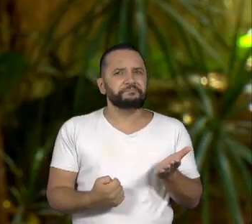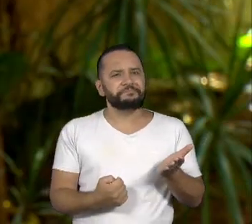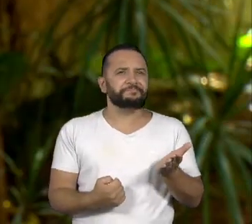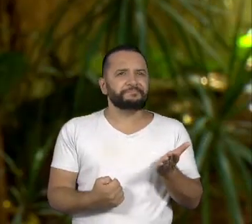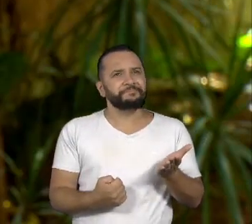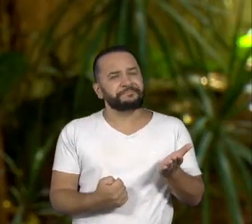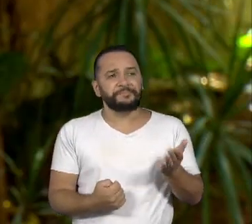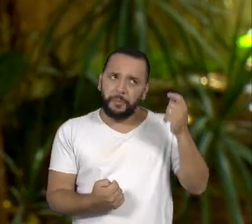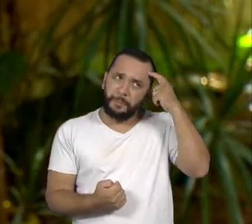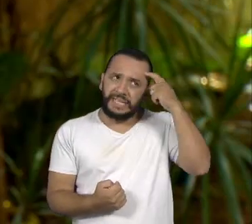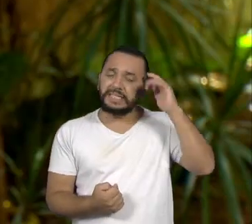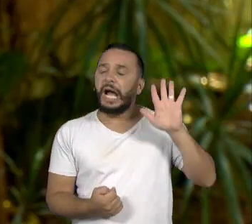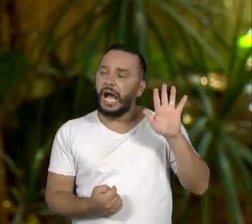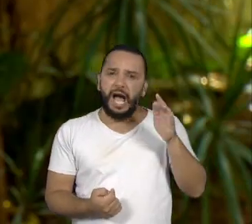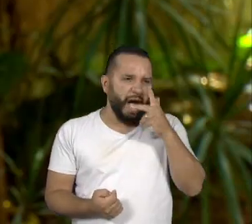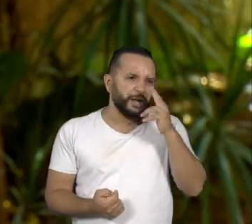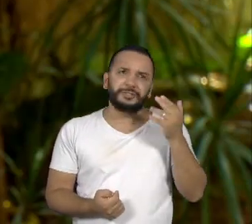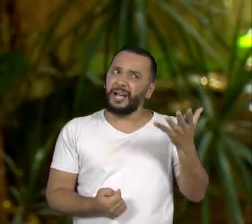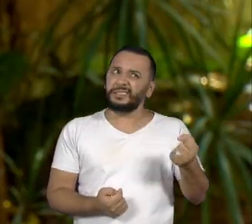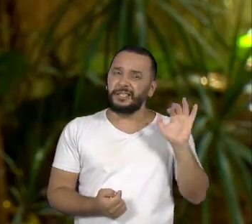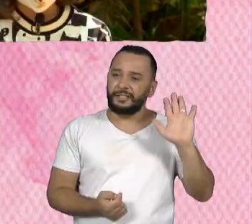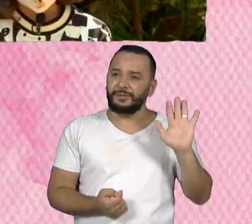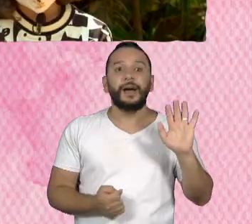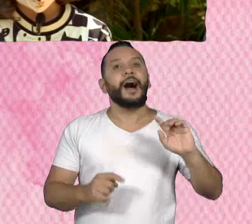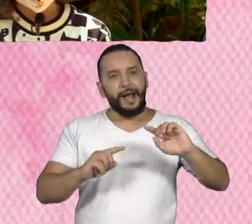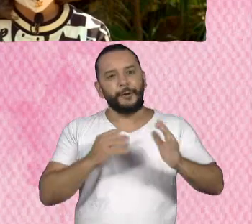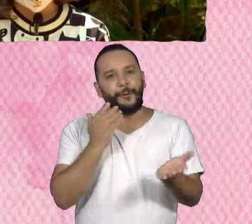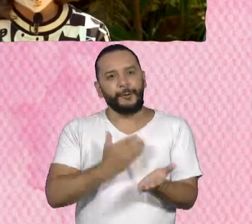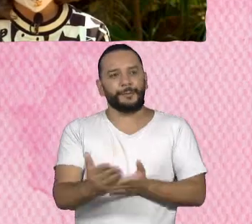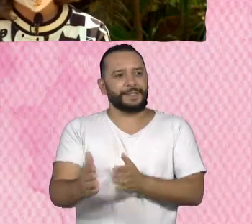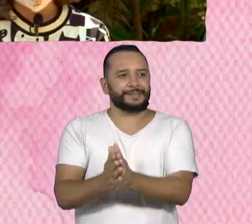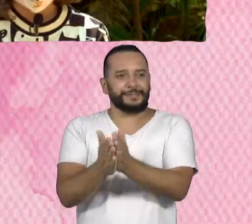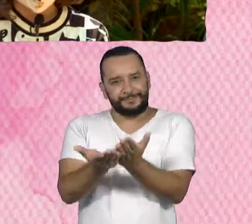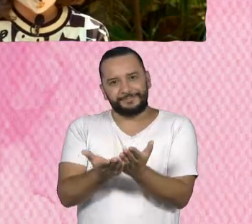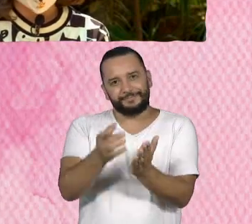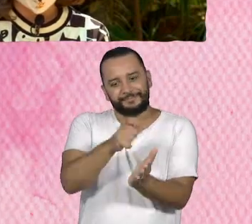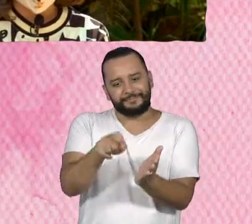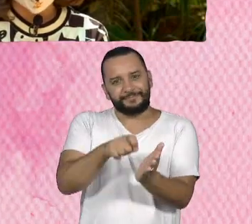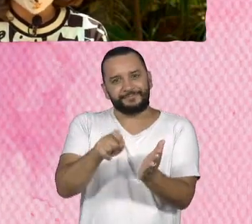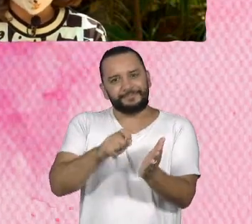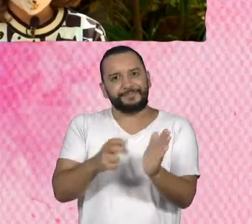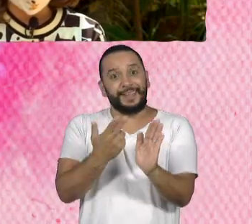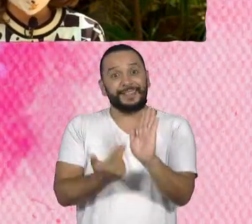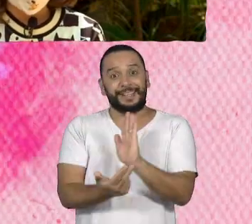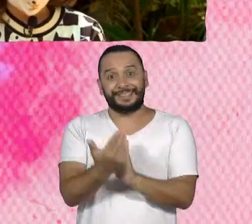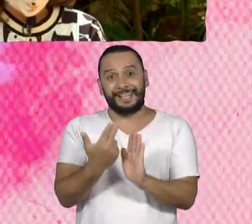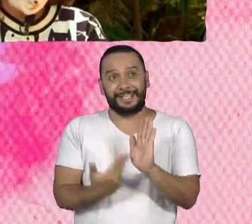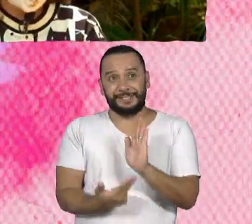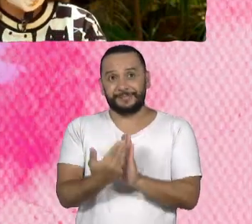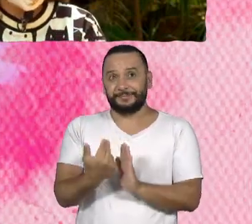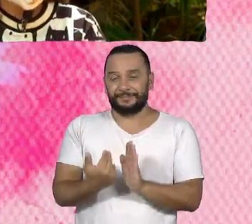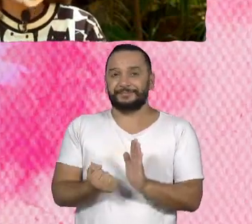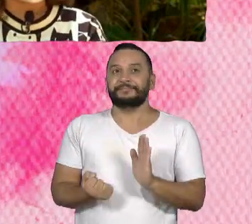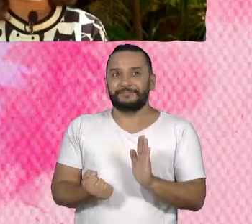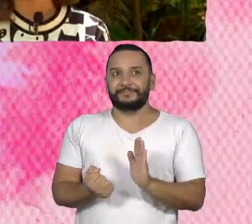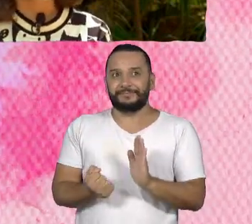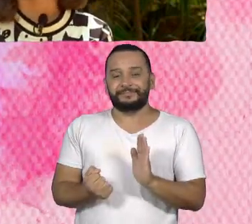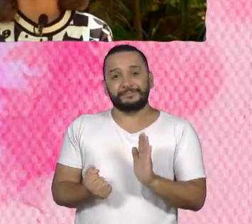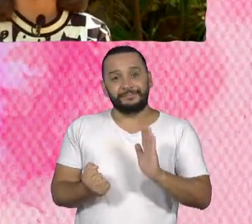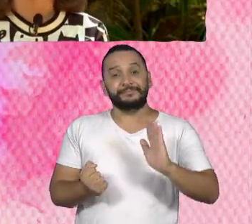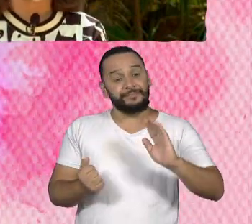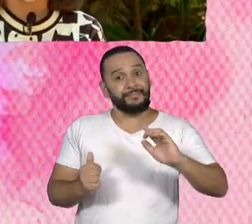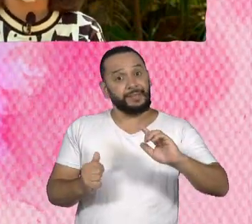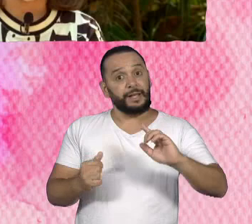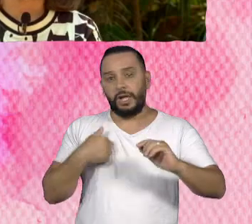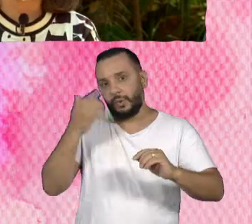eu vou pensar. Aí eu comecei a fazer o livro, uns desenhos e tal. E aí, como